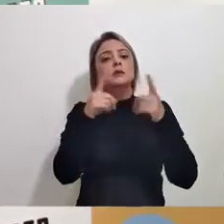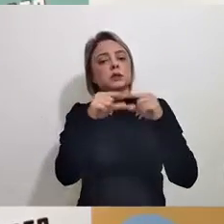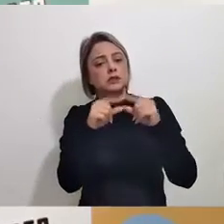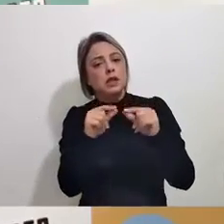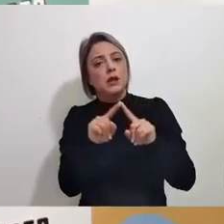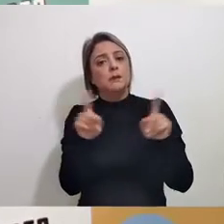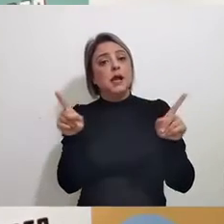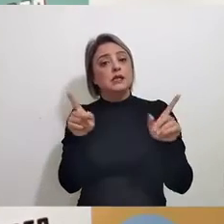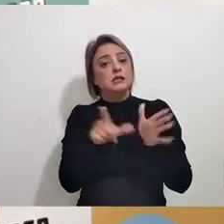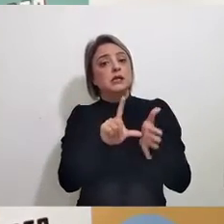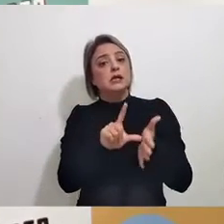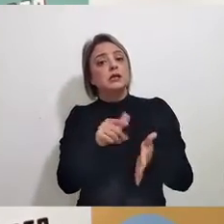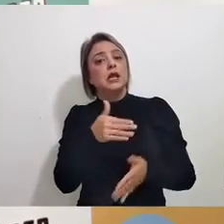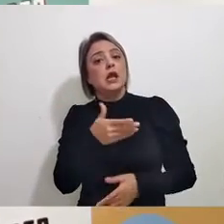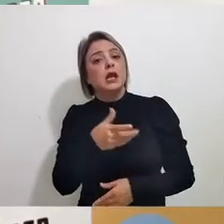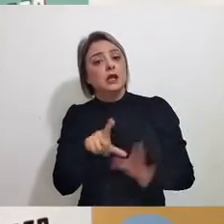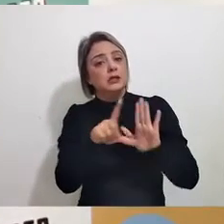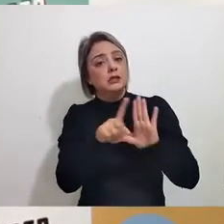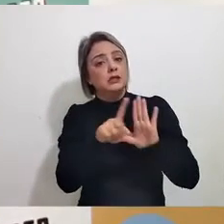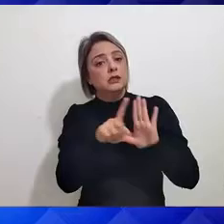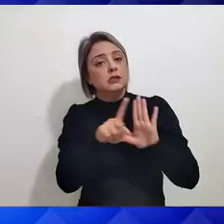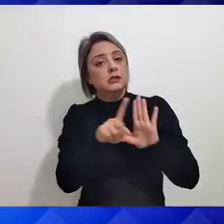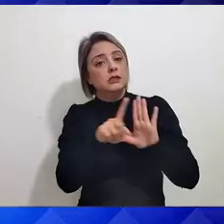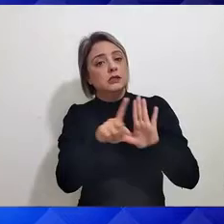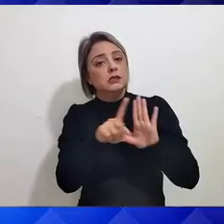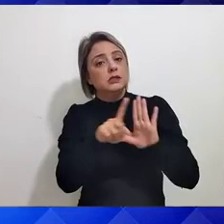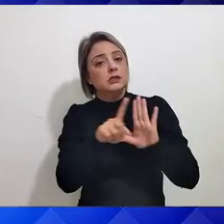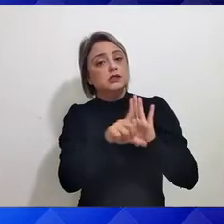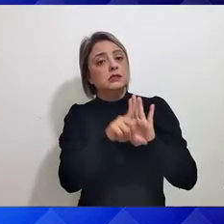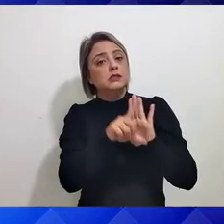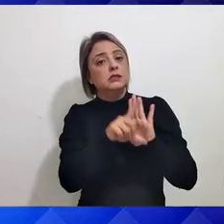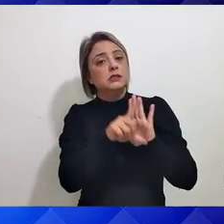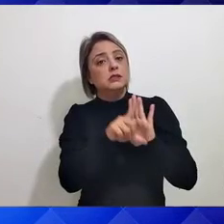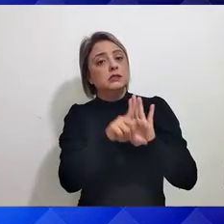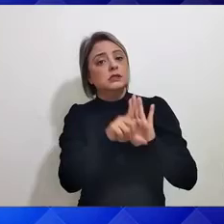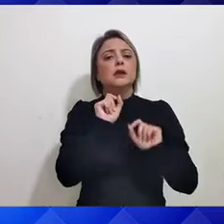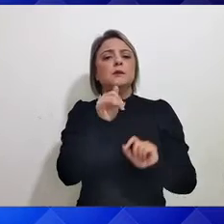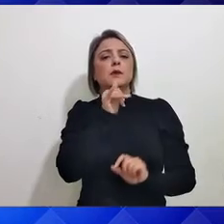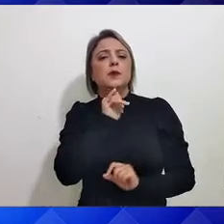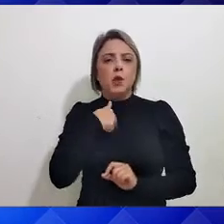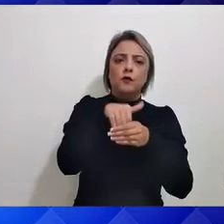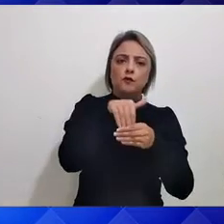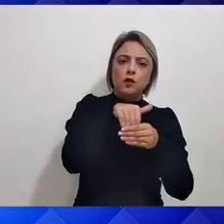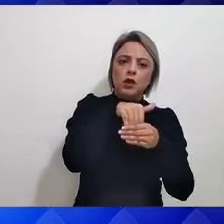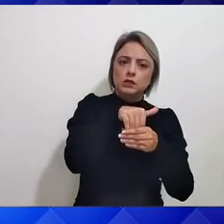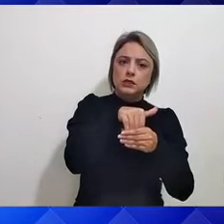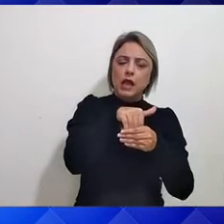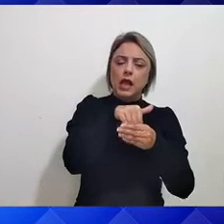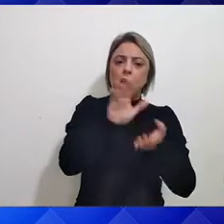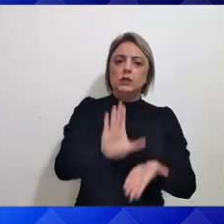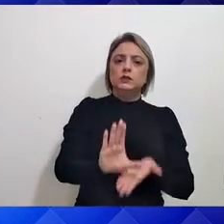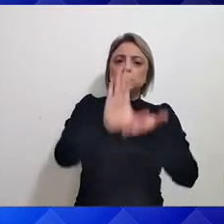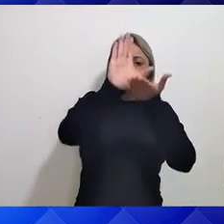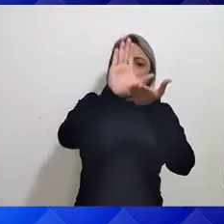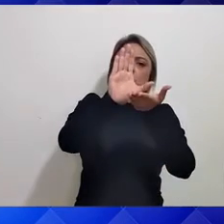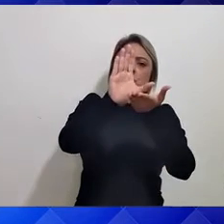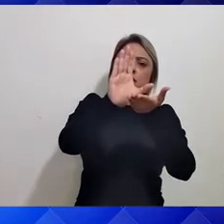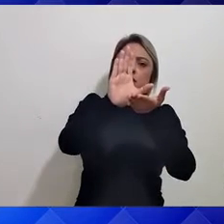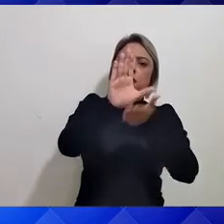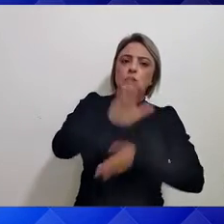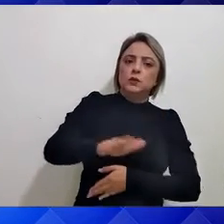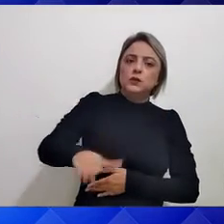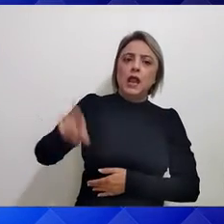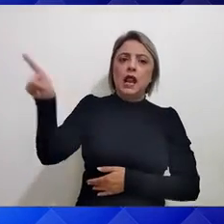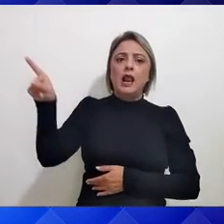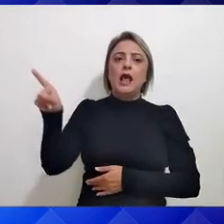ressaltar, Mônica, eu, por exemplo, fui votar no Conselho Tutelar lá em Águas Claras. Me colocaram para ir votar lá